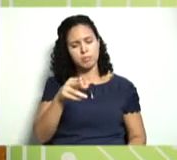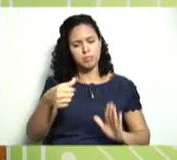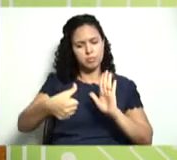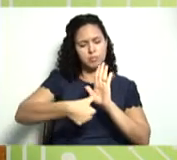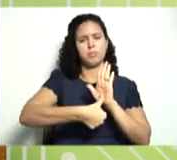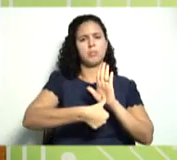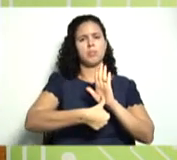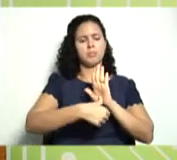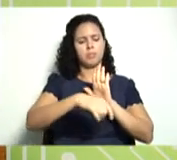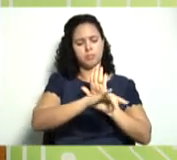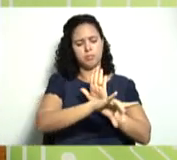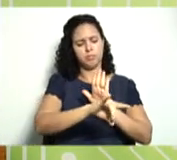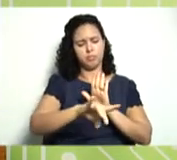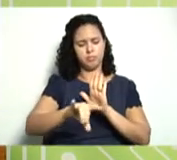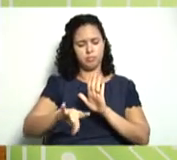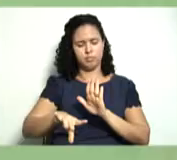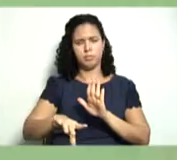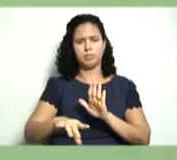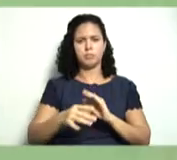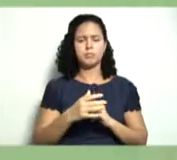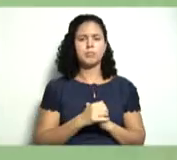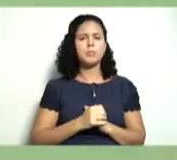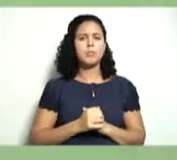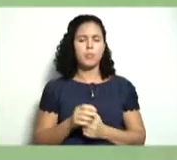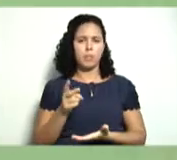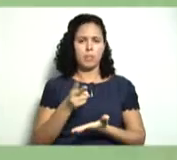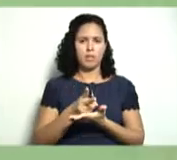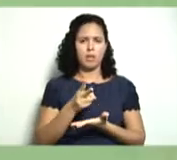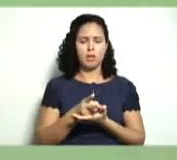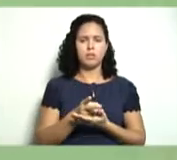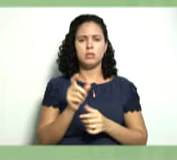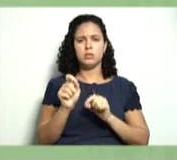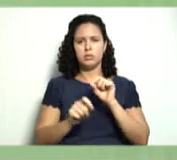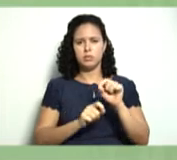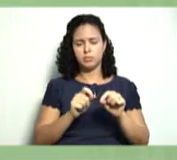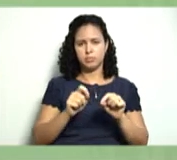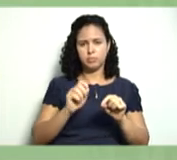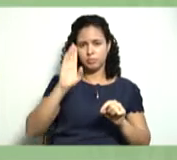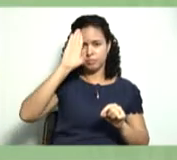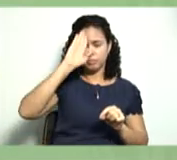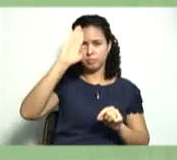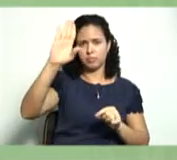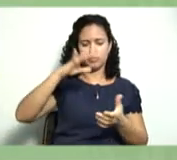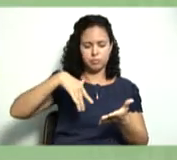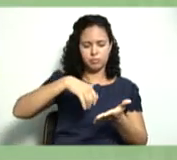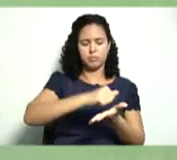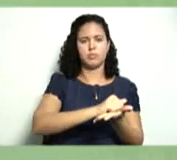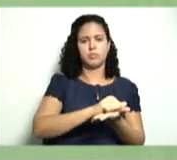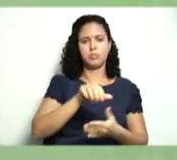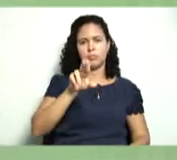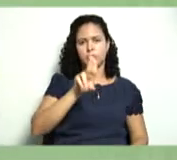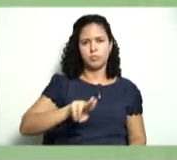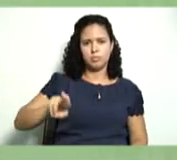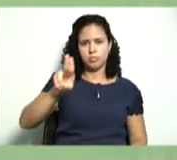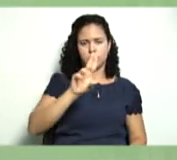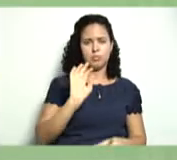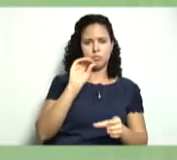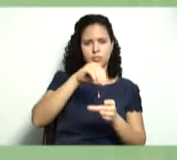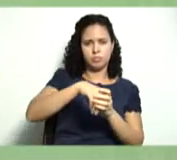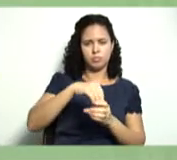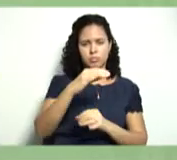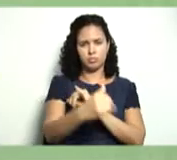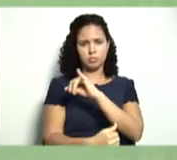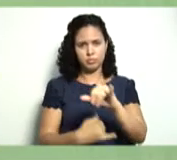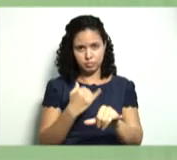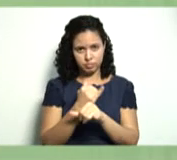certo continuando aqui nós vamos trabalhar agora os principais protocolos usados na internet certo